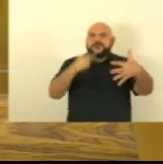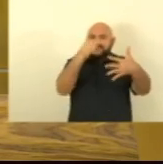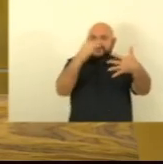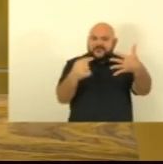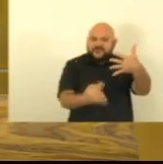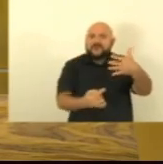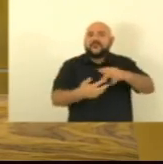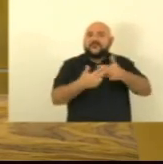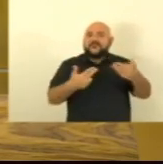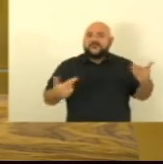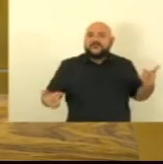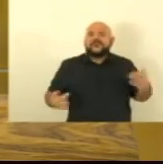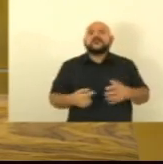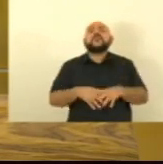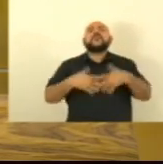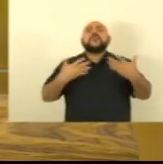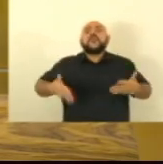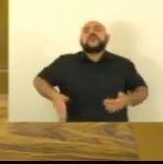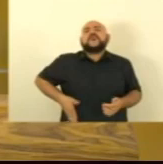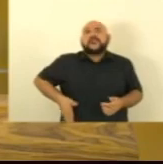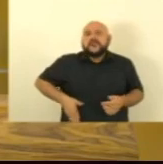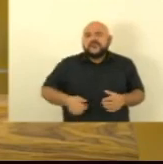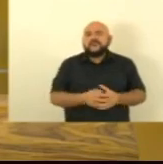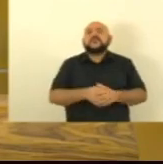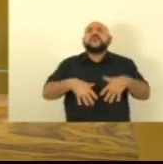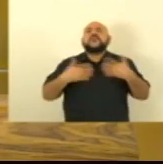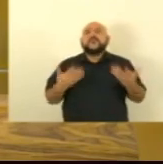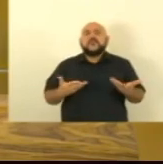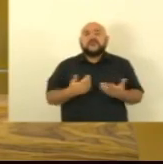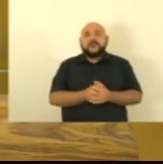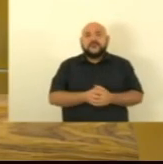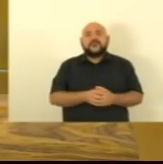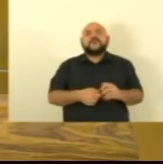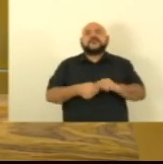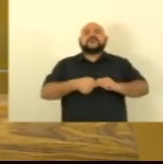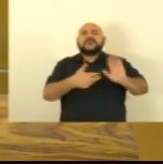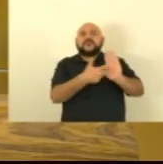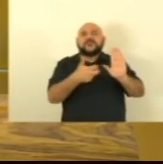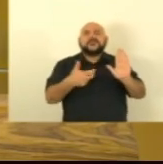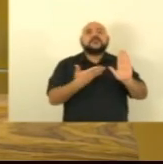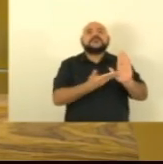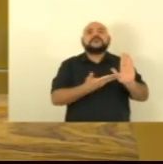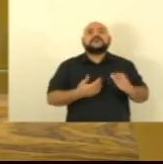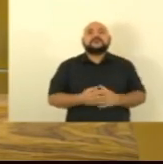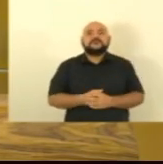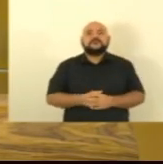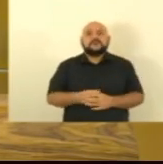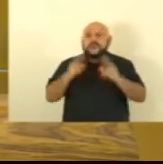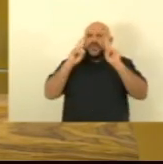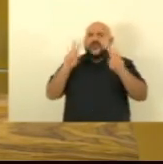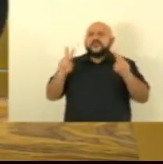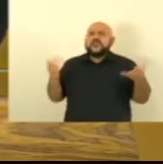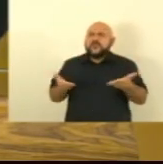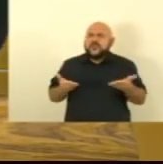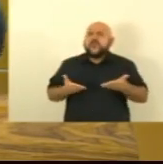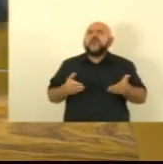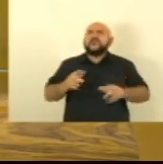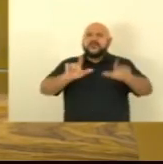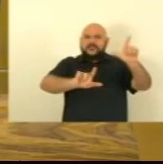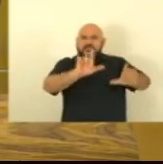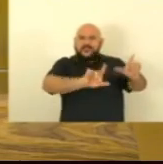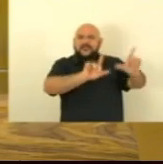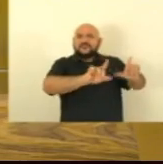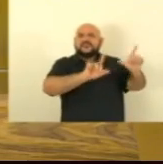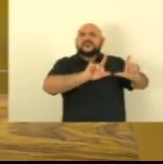criminosos. A CPMI tem esse papel fundamental. Eu vi a gazela saltitante gritando lá no Senado, que nós queremos, agora